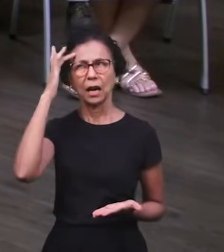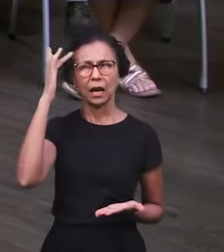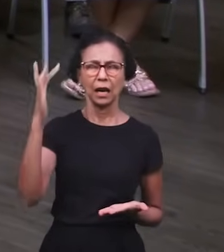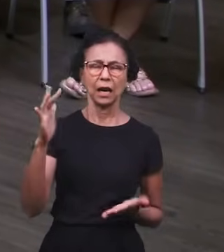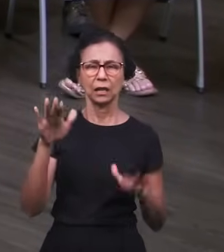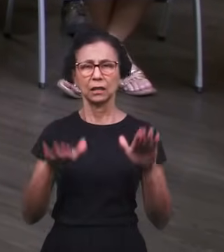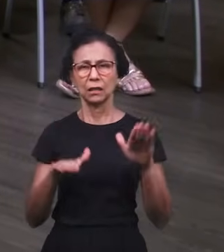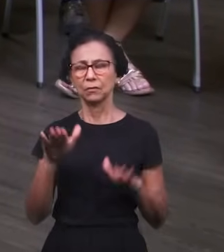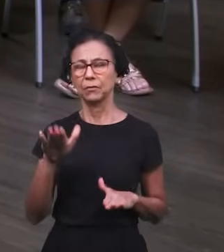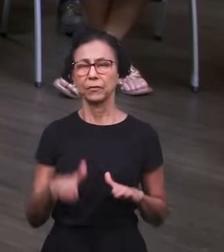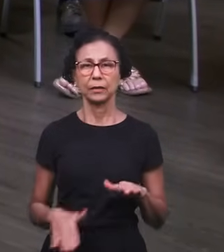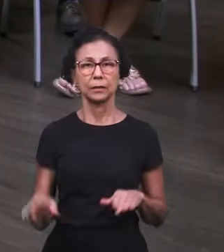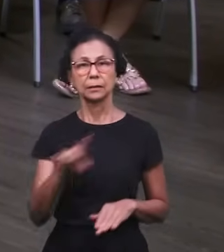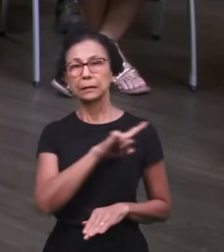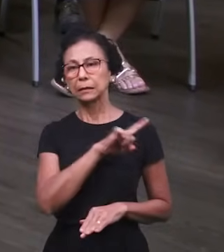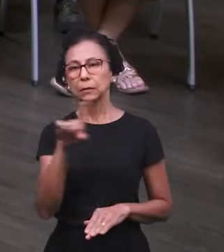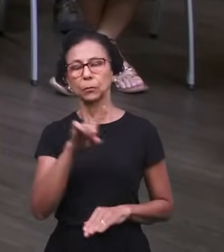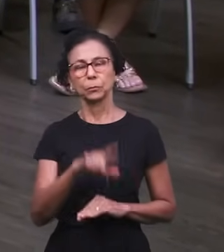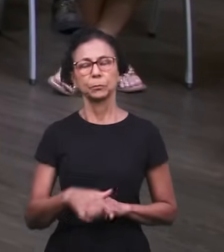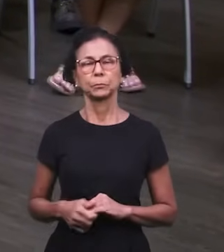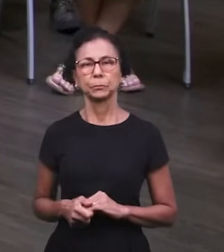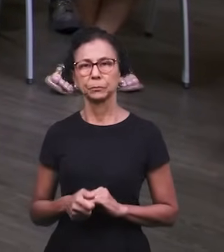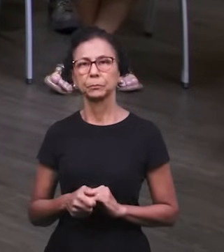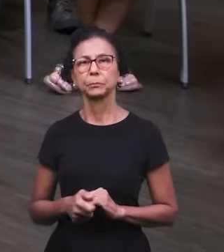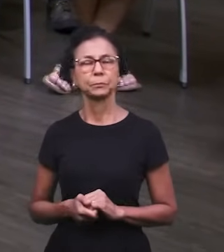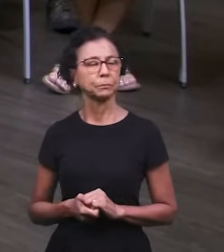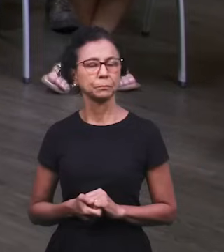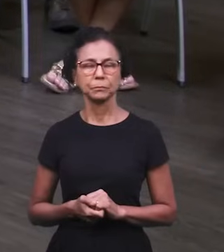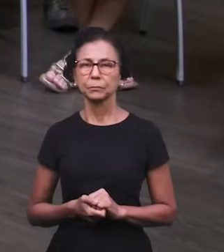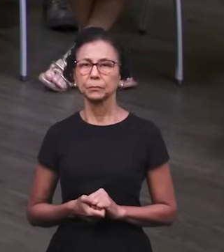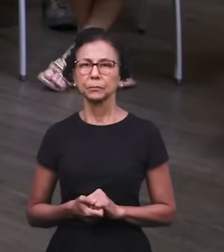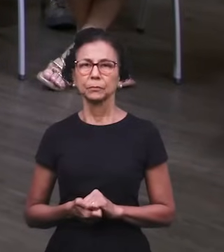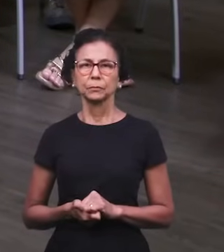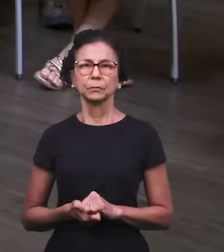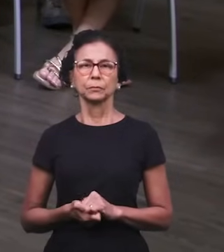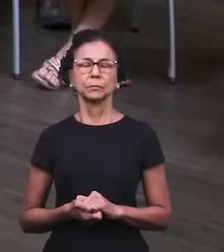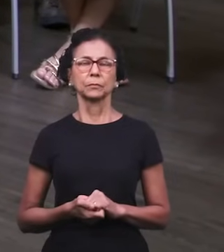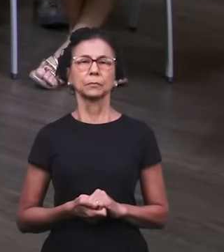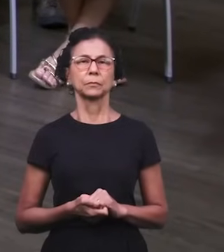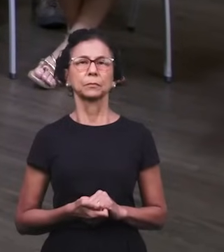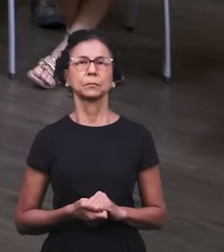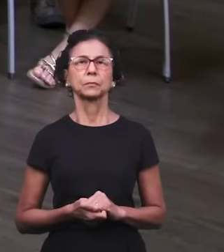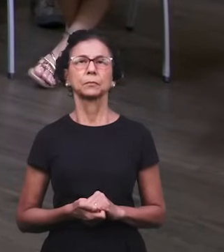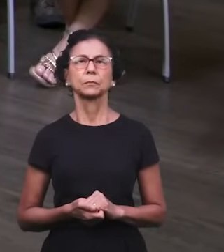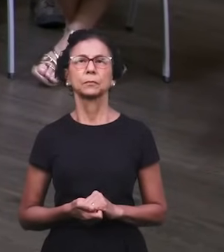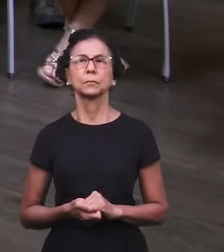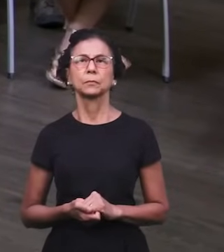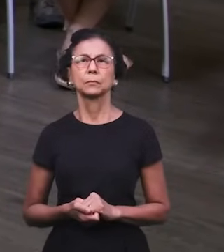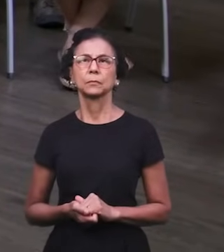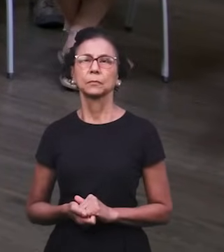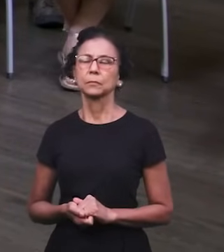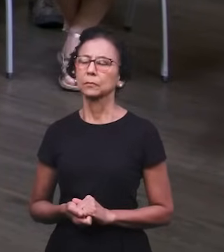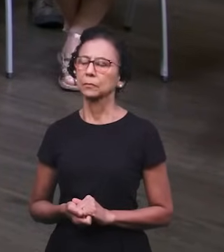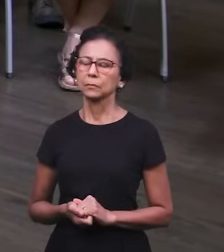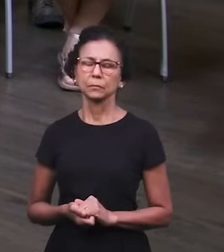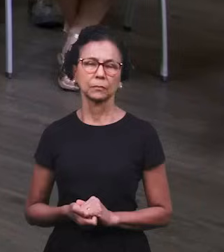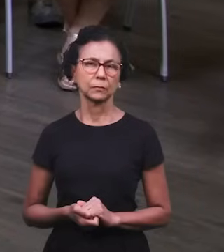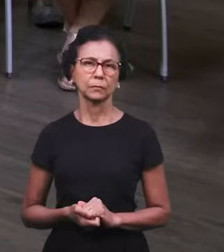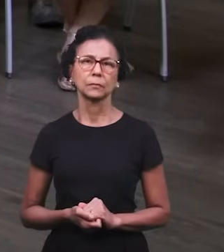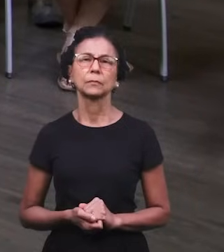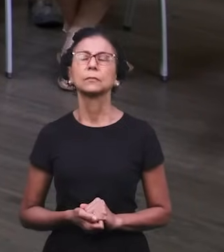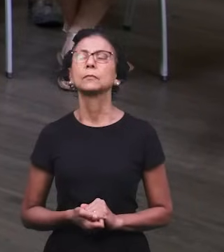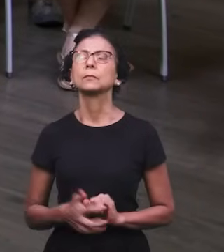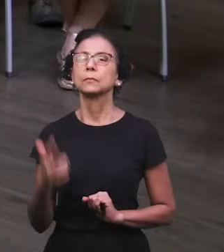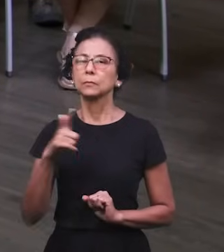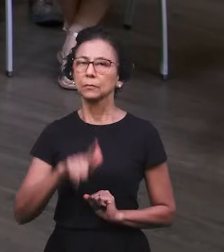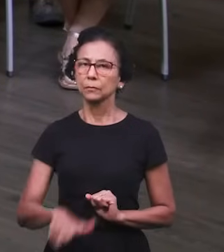intermediária, em nada. Repito, a Bíblia sempre apresenta dois caminhos, né? E a única vez que apresenta um terceiro, não és